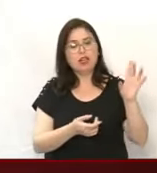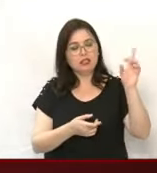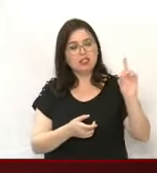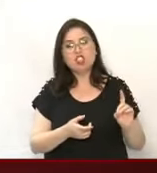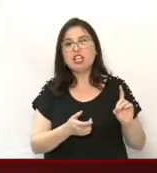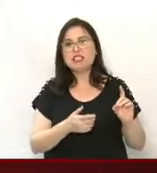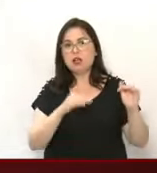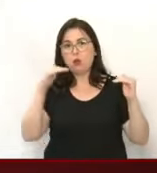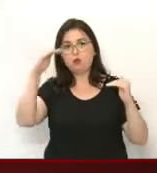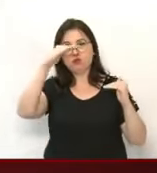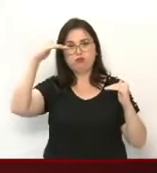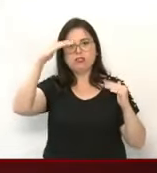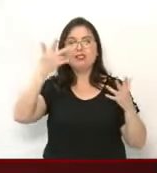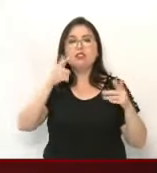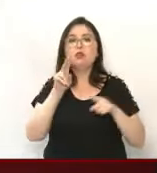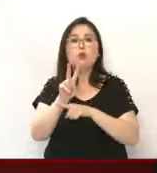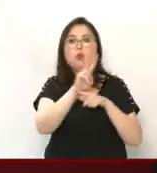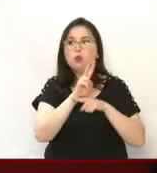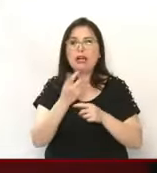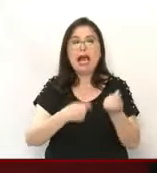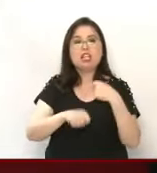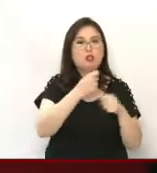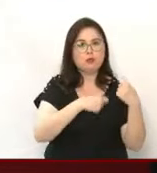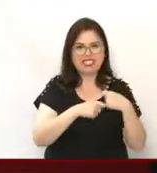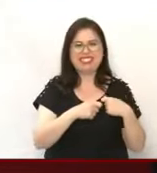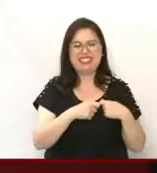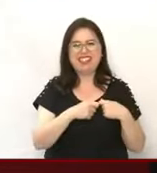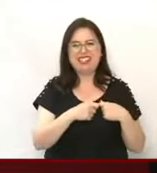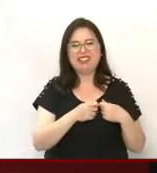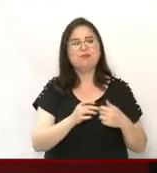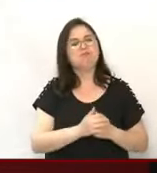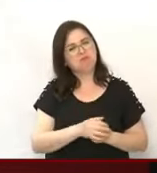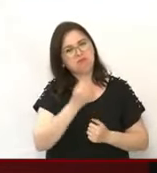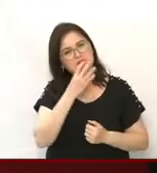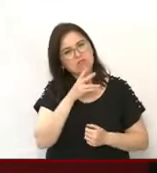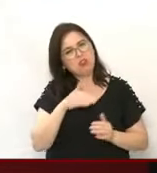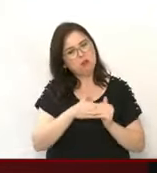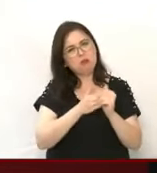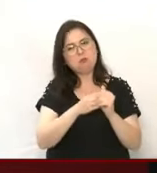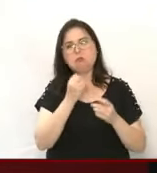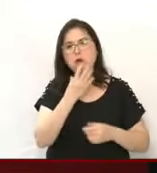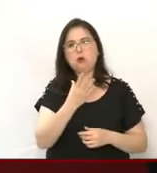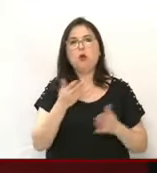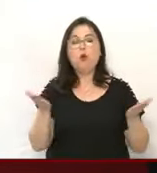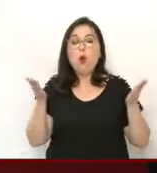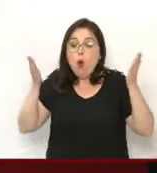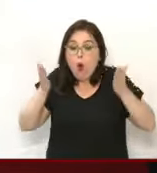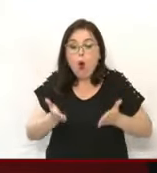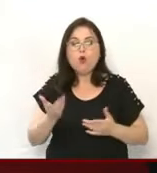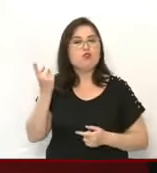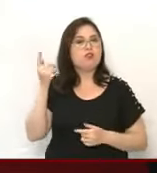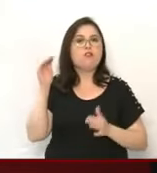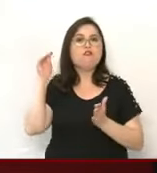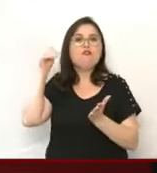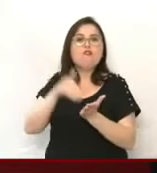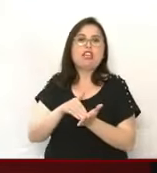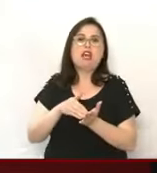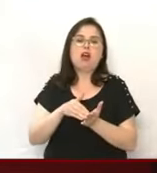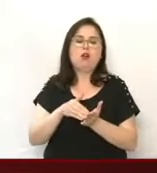no mandato que eu encerro hoje. Eu encerro o mandato com muito agradecer à minha